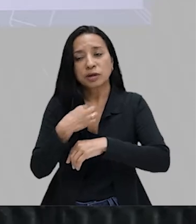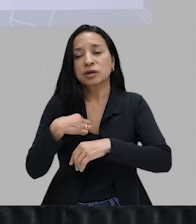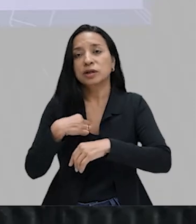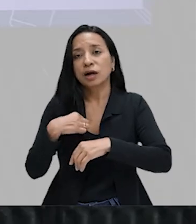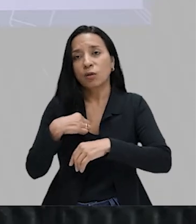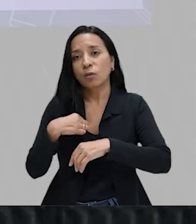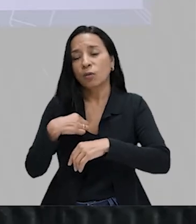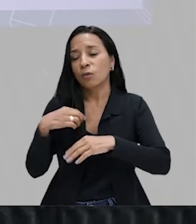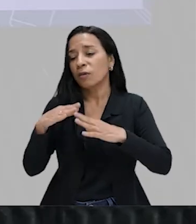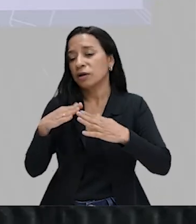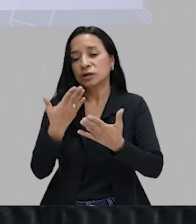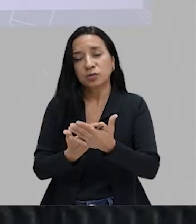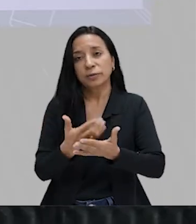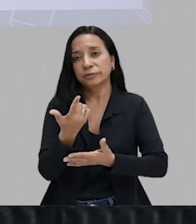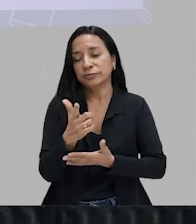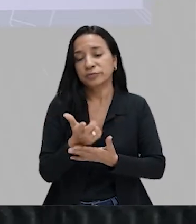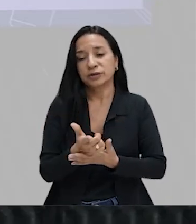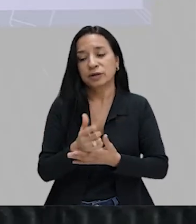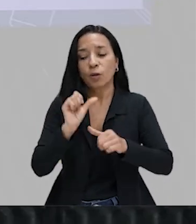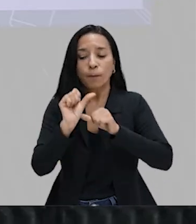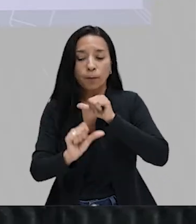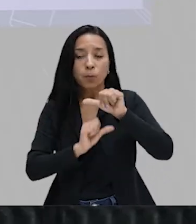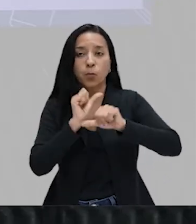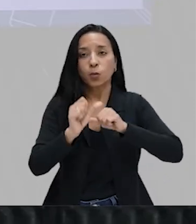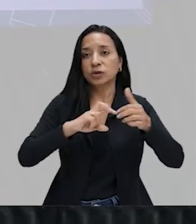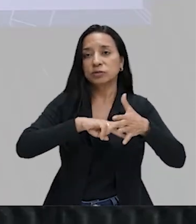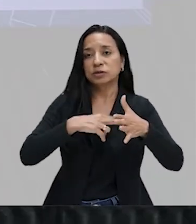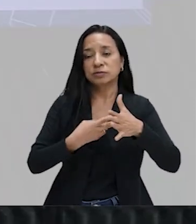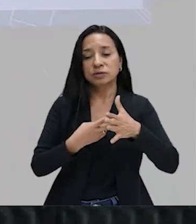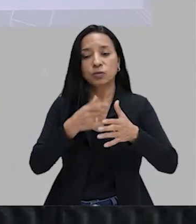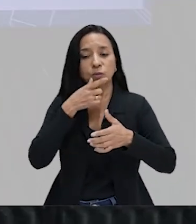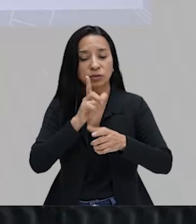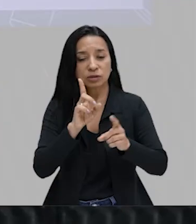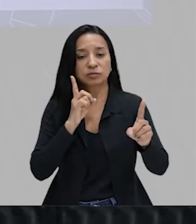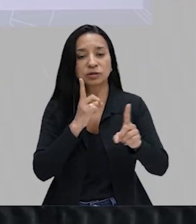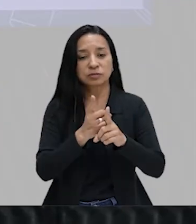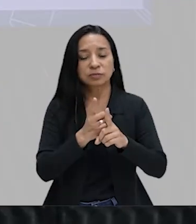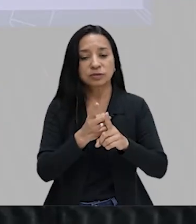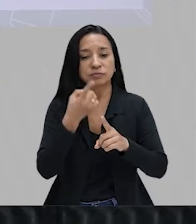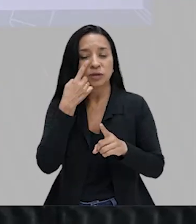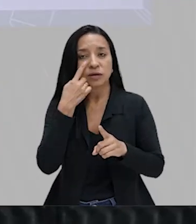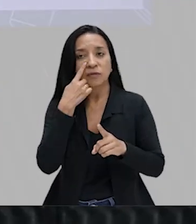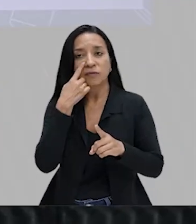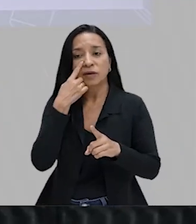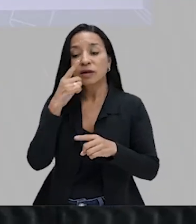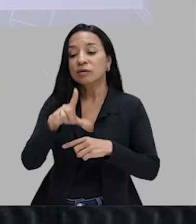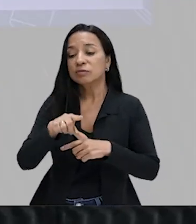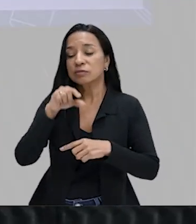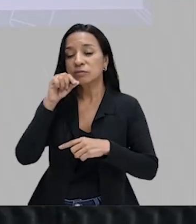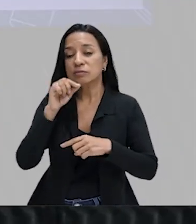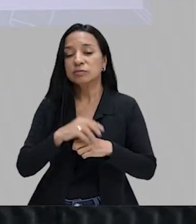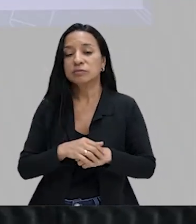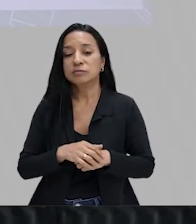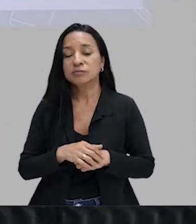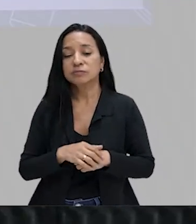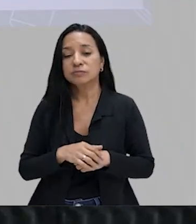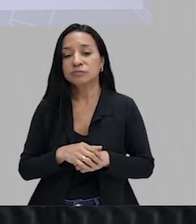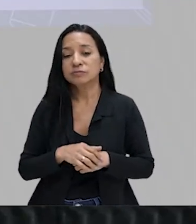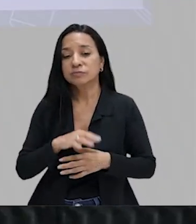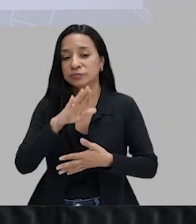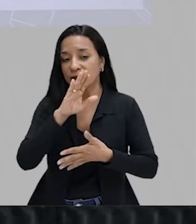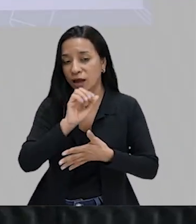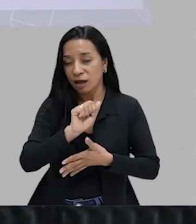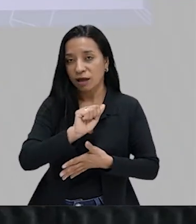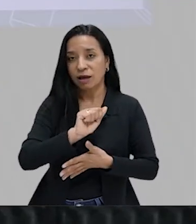escola adequada, já muda o sentido, né? Então, conseguiram descobrir? Vamos ver aqui as opções. Então, vocês acham que